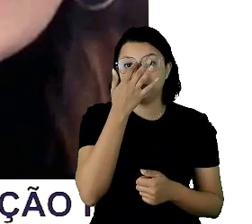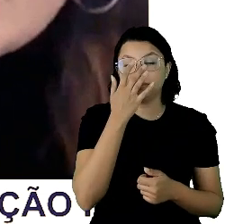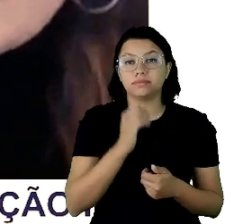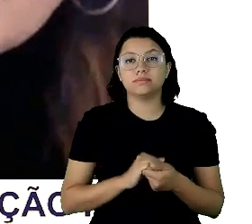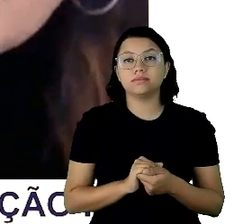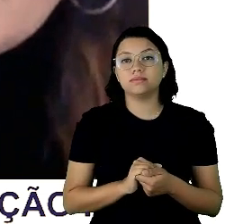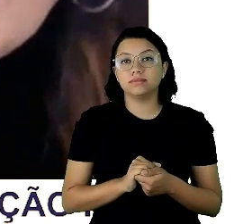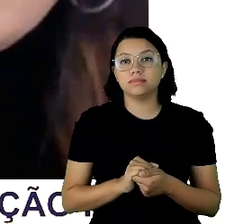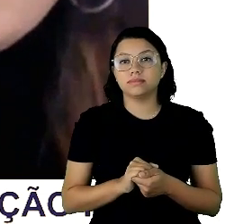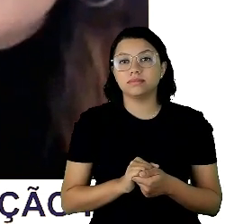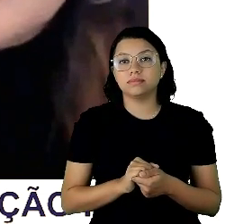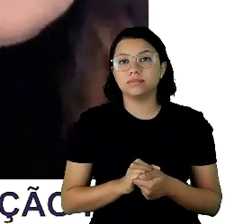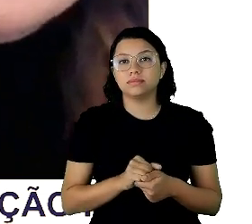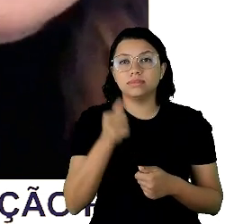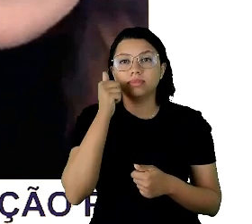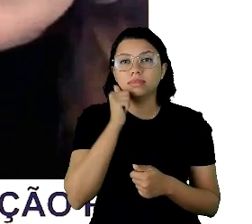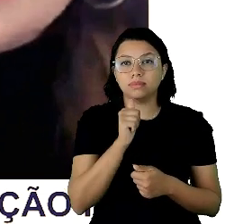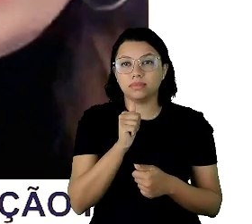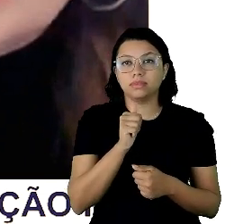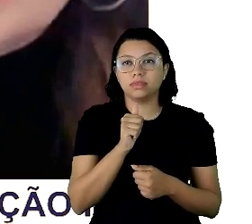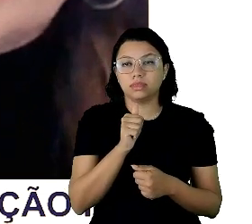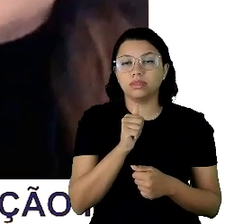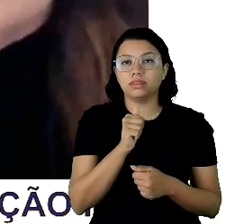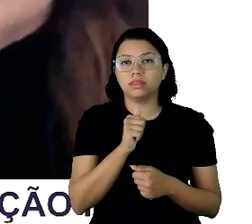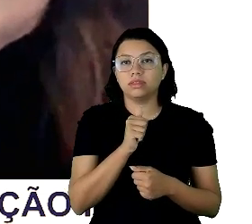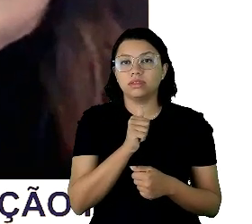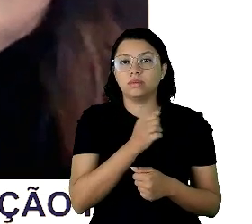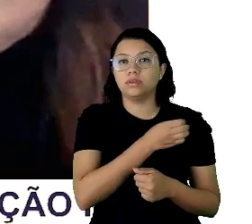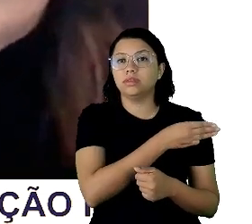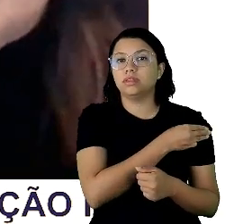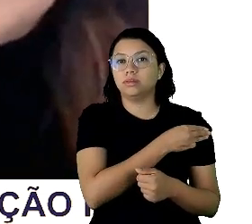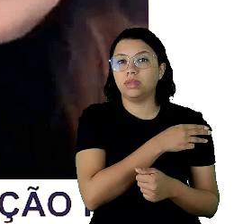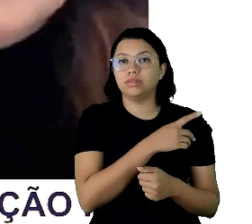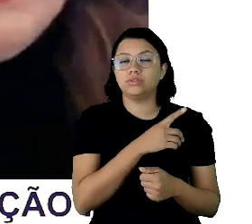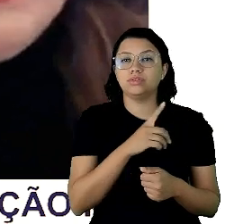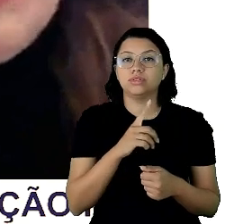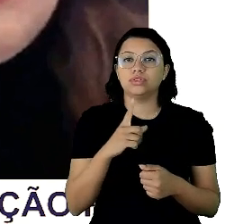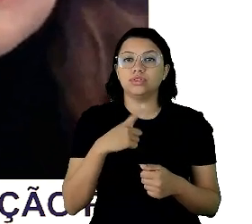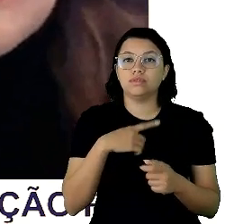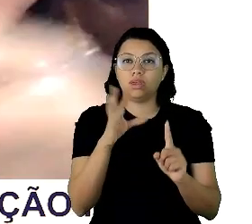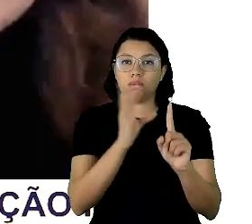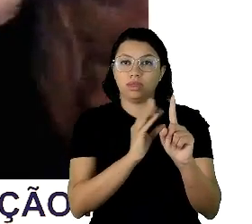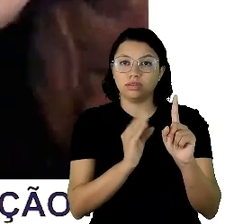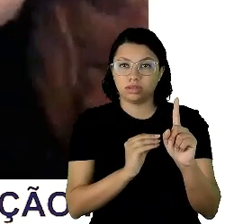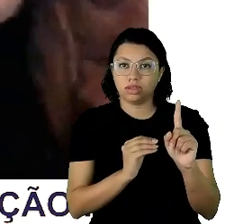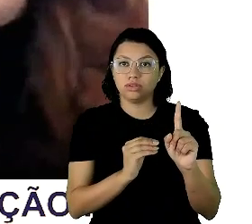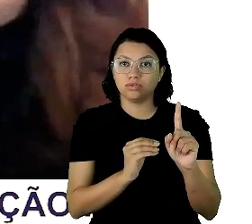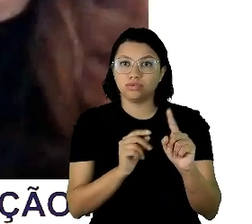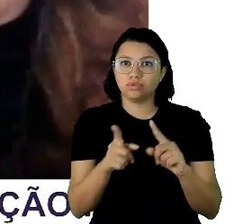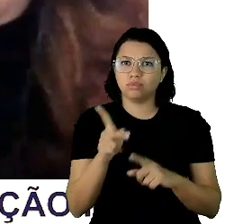do ensino médio, elas sofreram assédio de um professor. Um colégio bom,